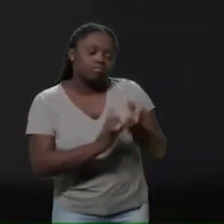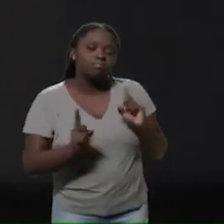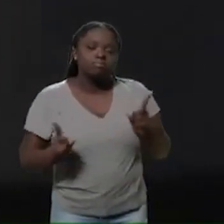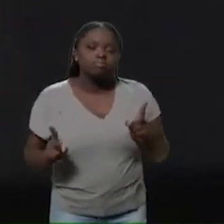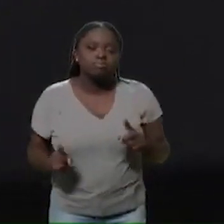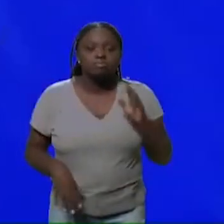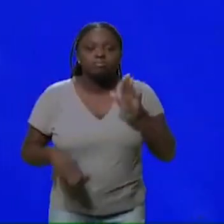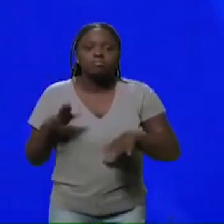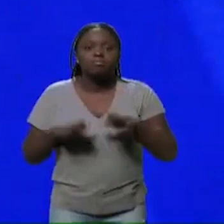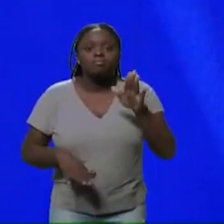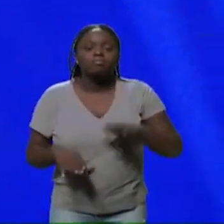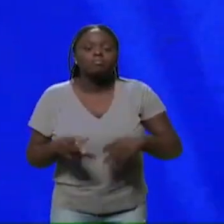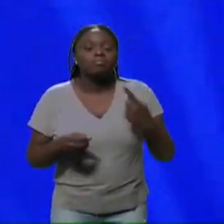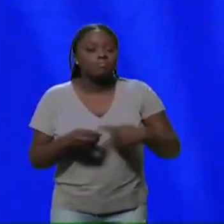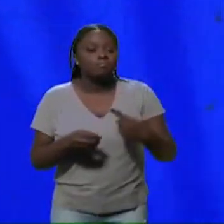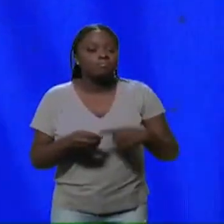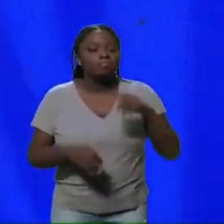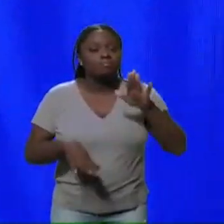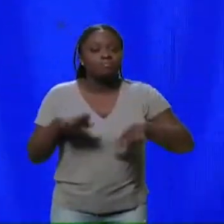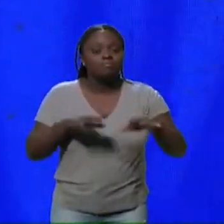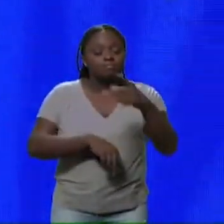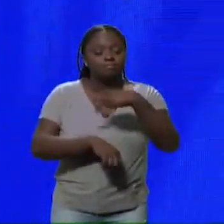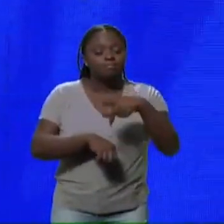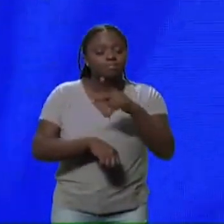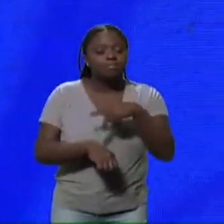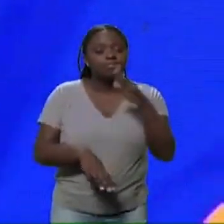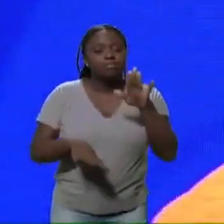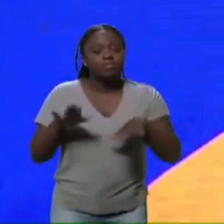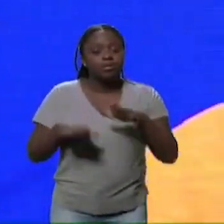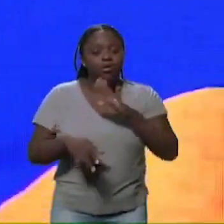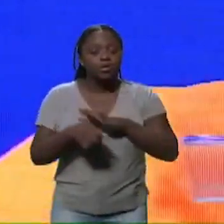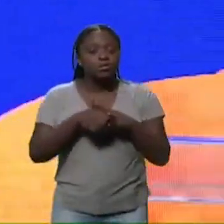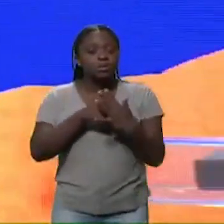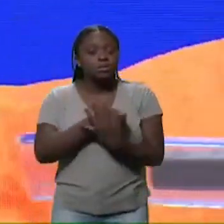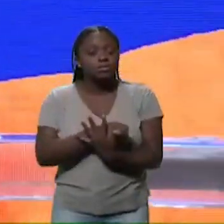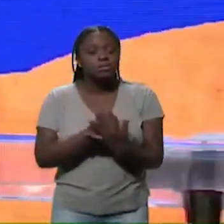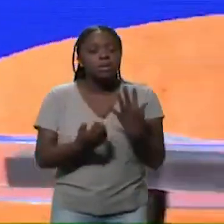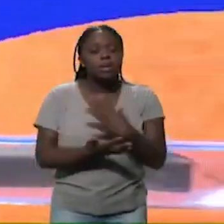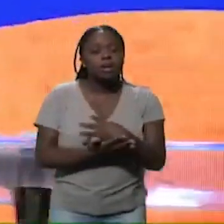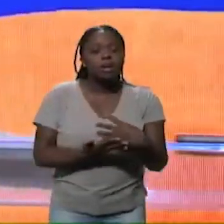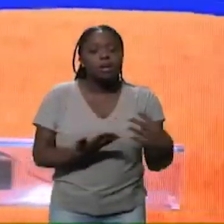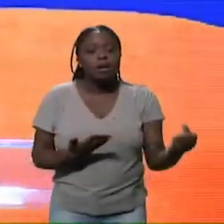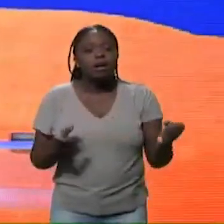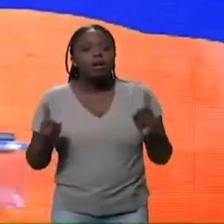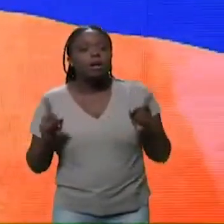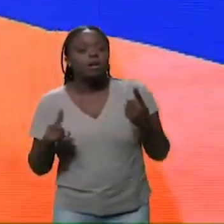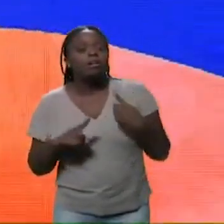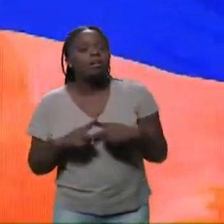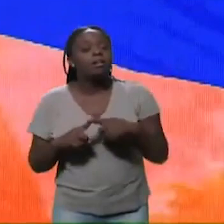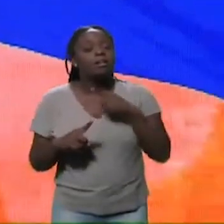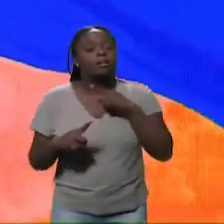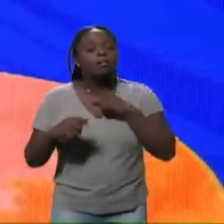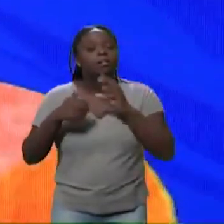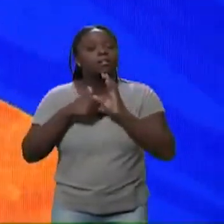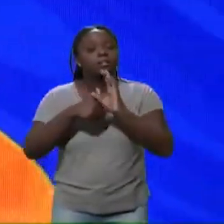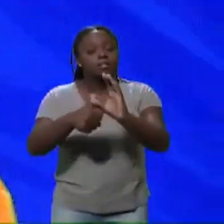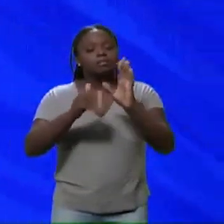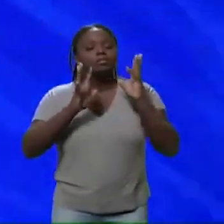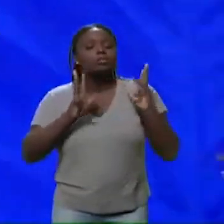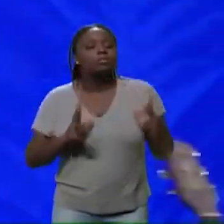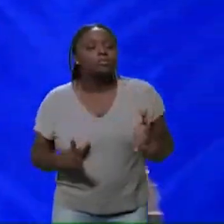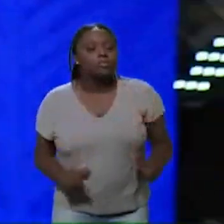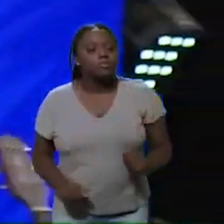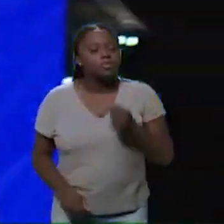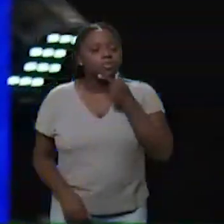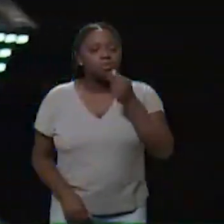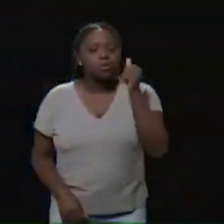sabe esse país não está de pé, quem sabe essa pandemia não passou, porque nós ainda temos cristãos puros, homens e